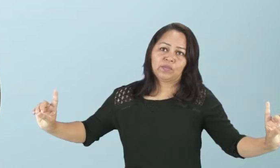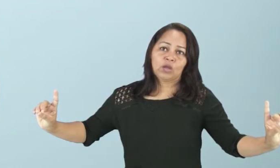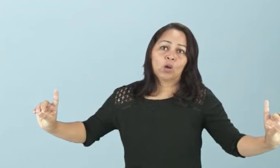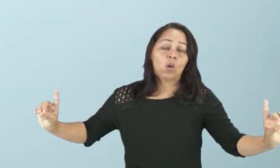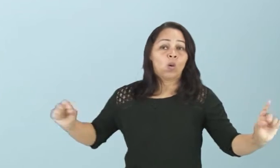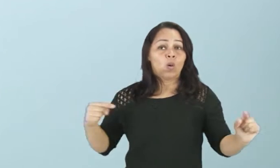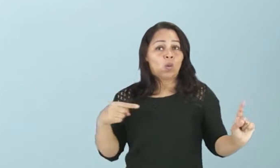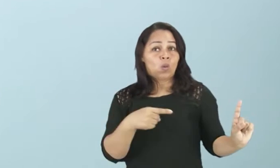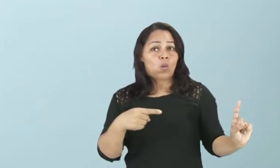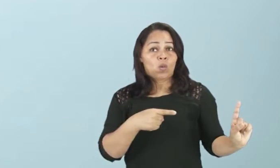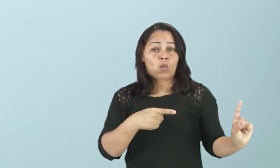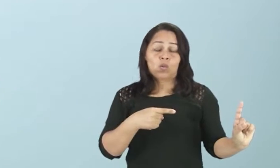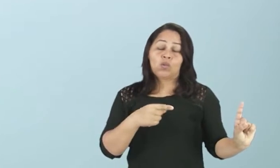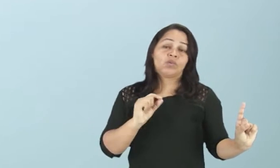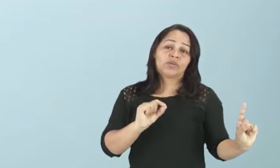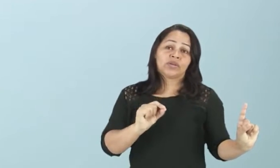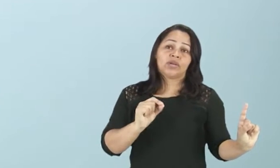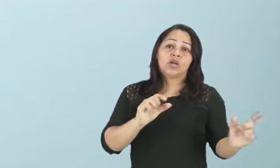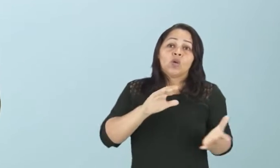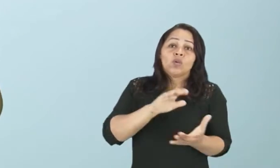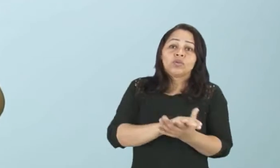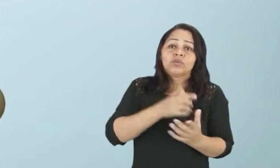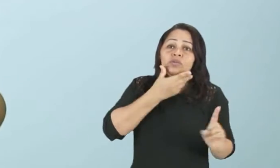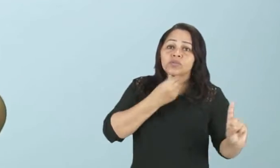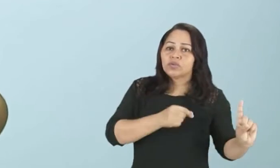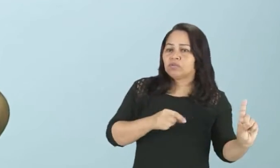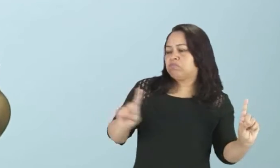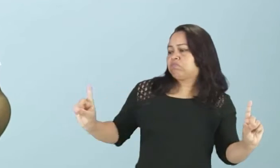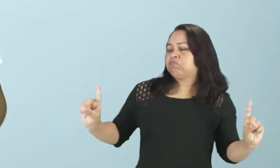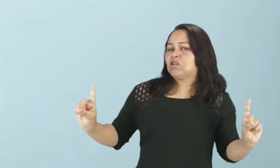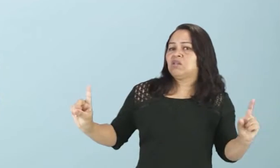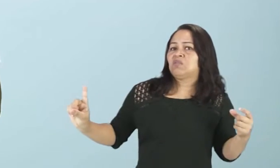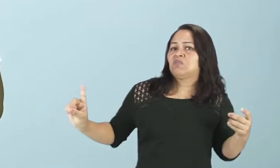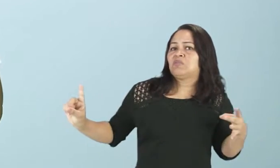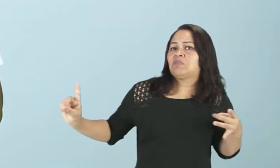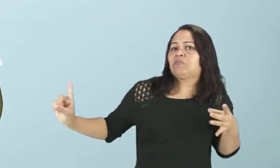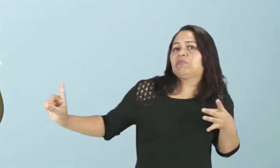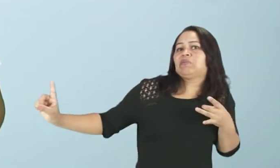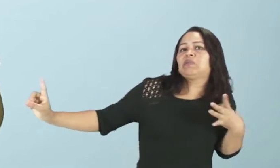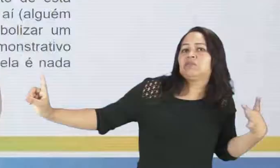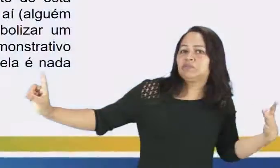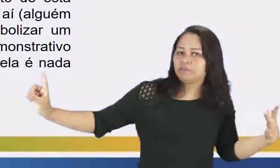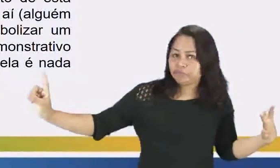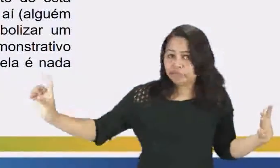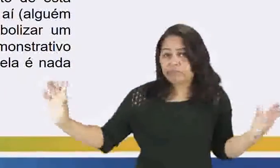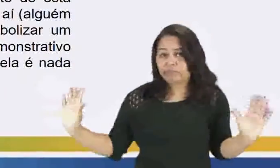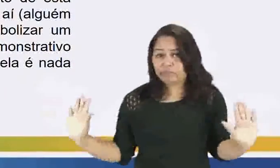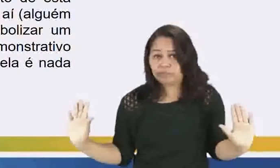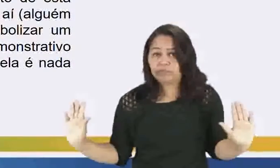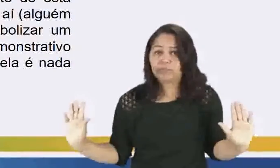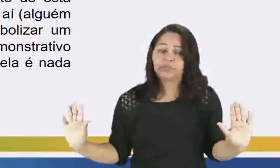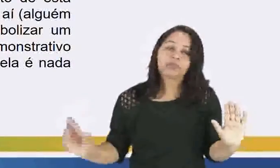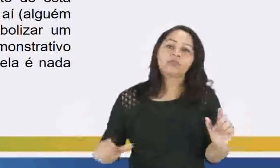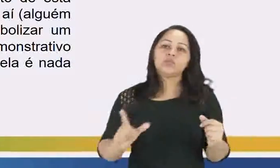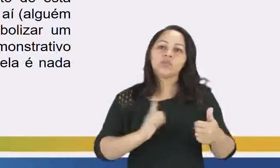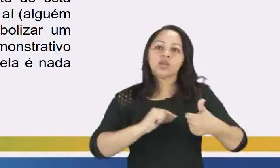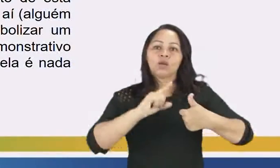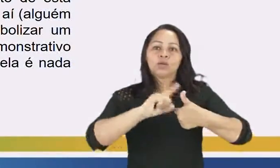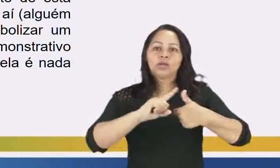Esse e aquele são pronomes o quê? Demonstrativos, referentes à primeira, segunda e terceira